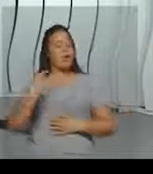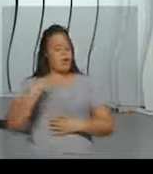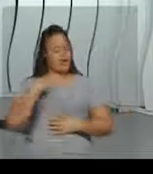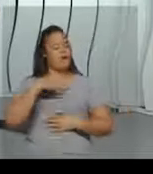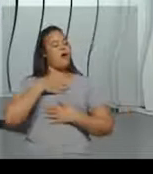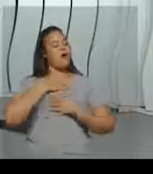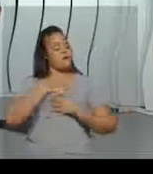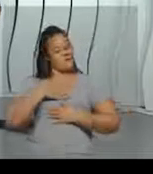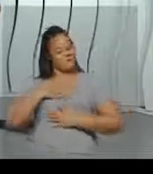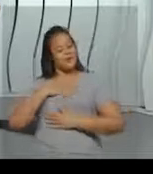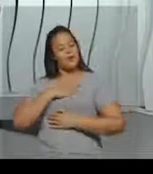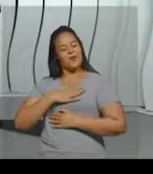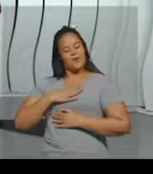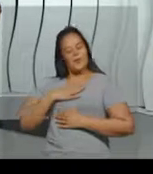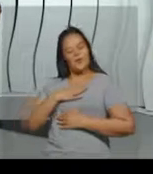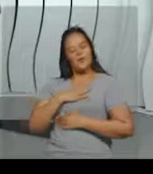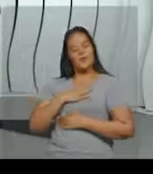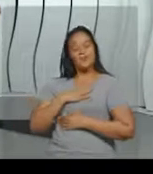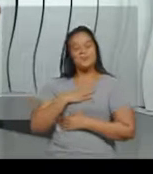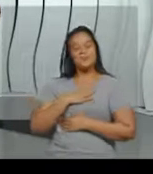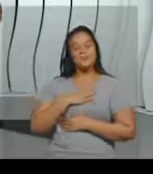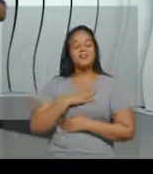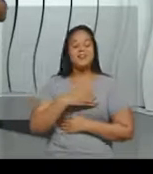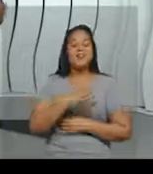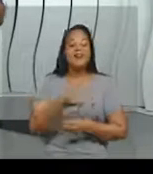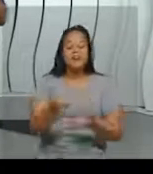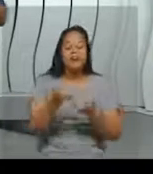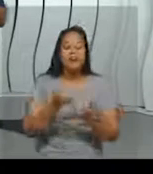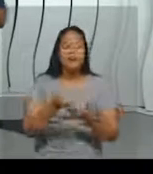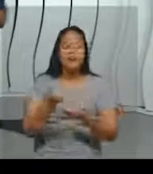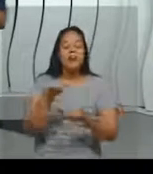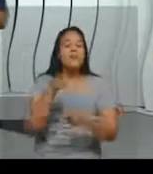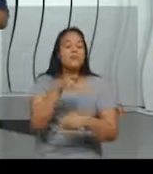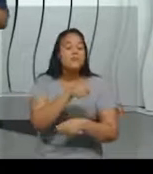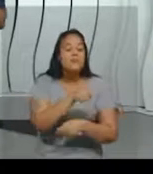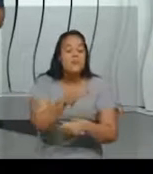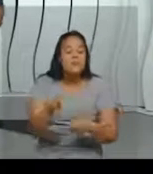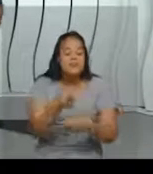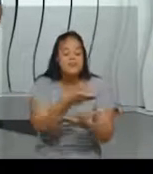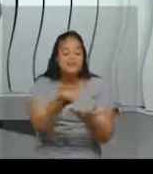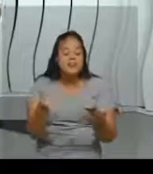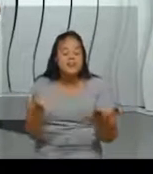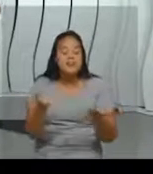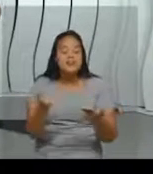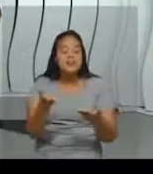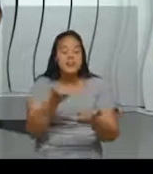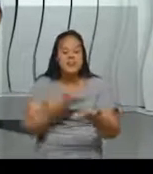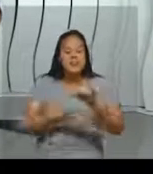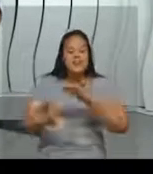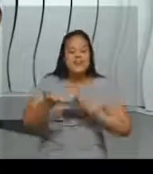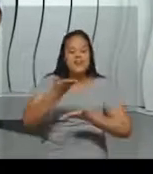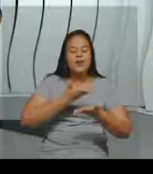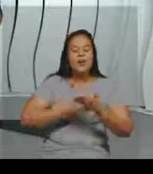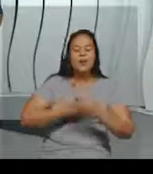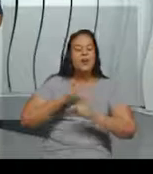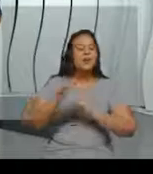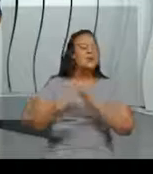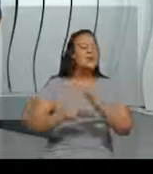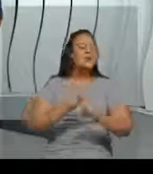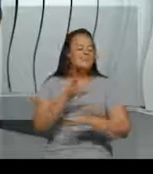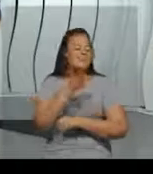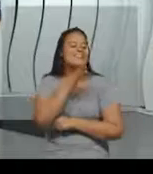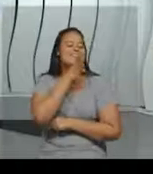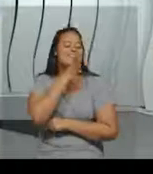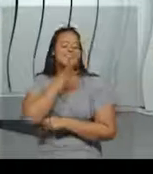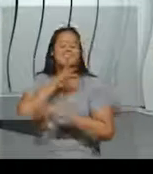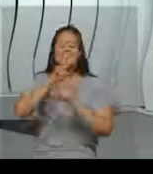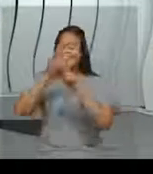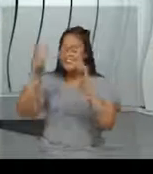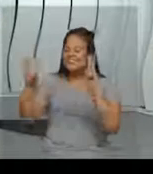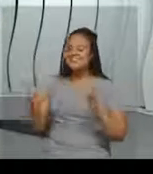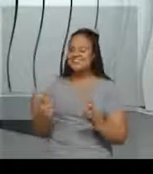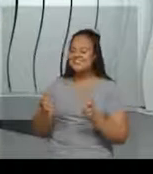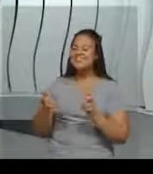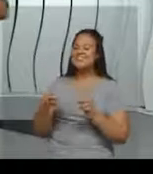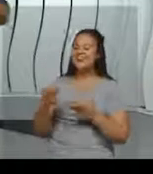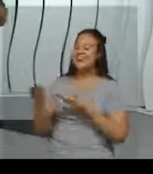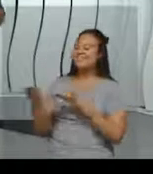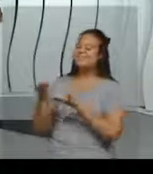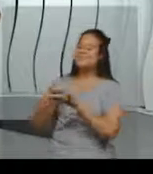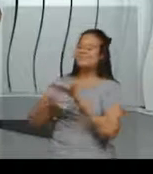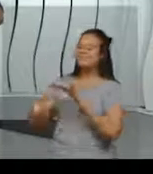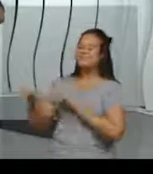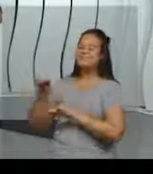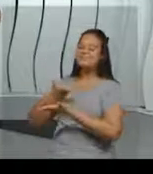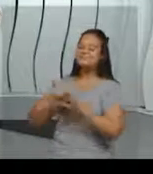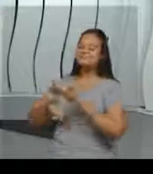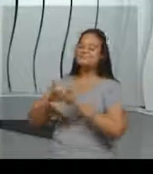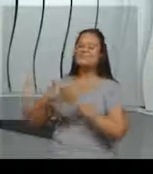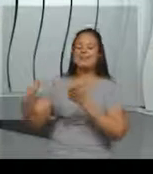eu gostaria muito que vocês também compartilhassem aí o que vocês já conhecem sobre isso, podendo mandar